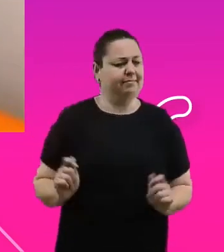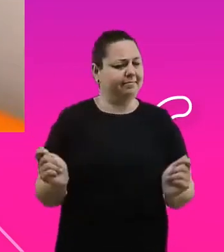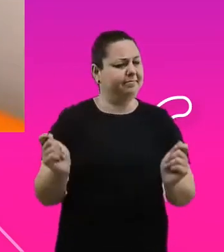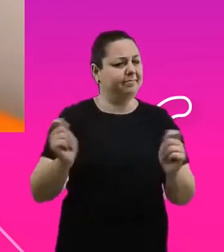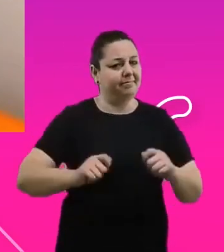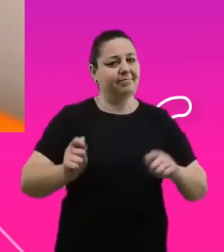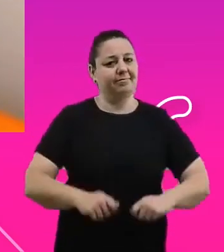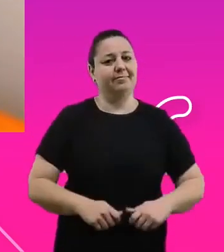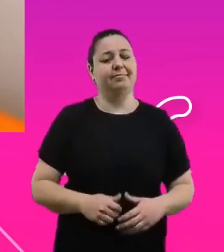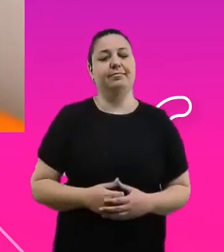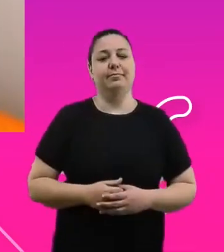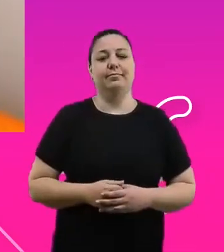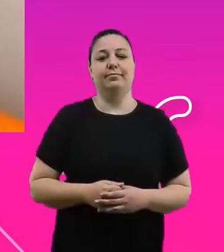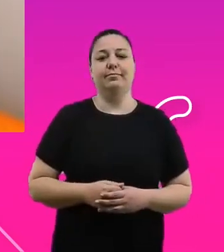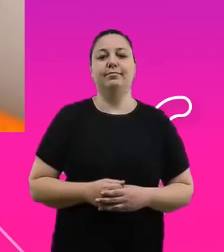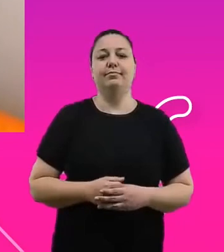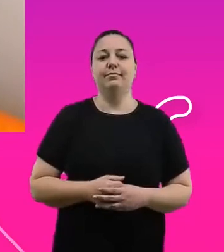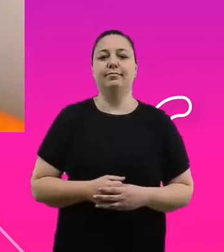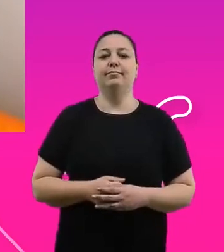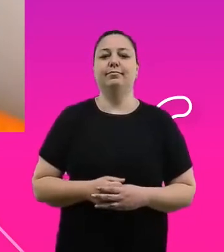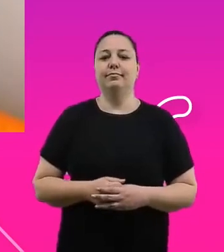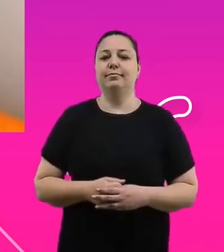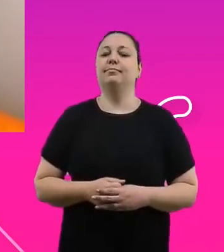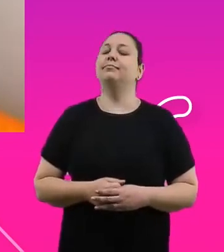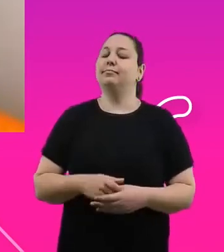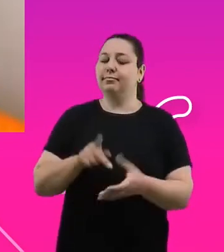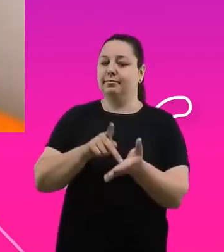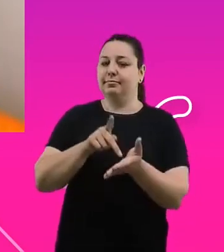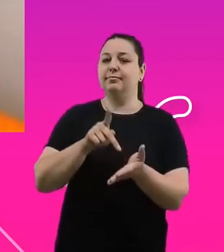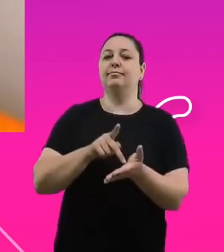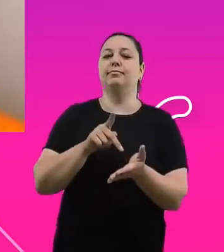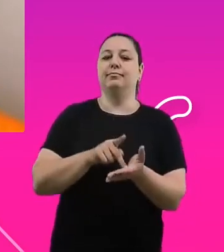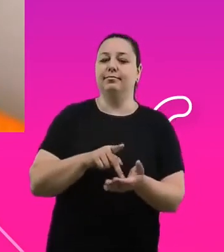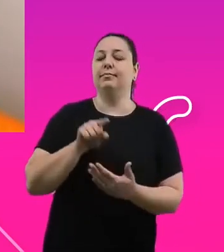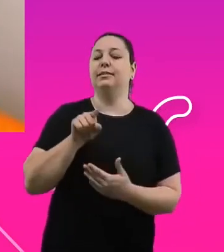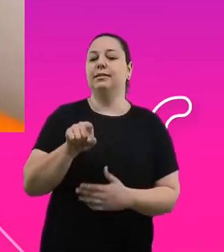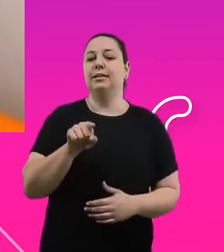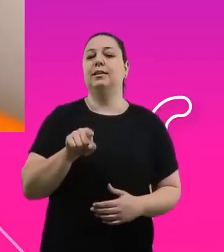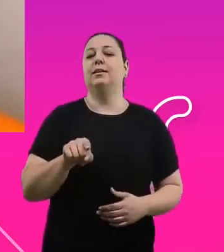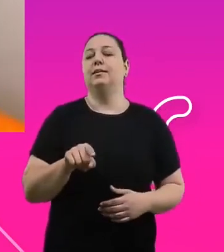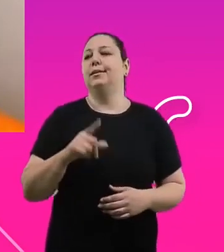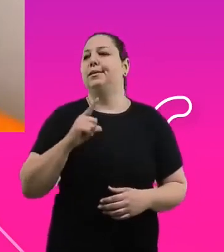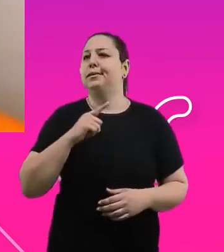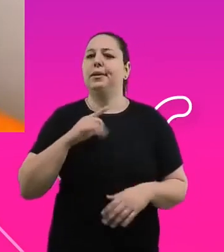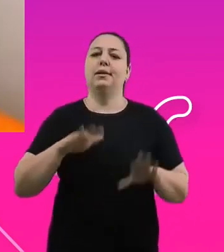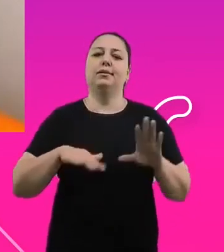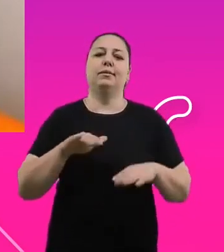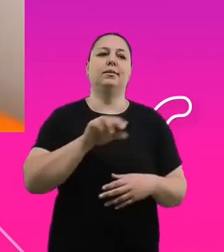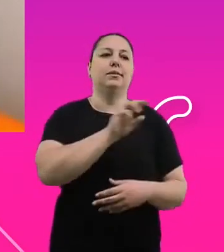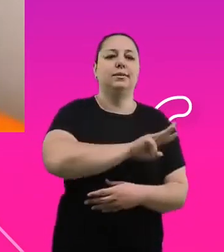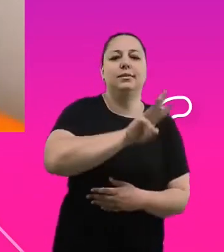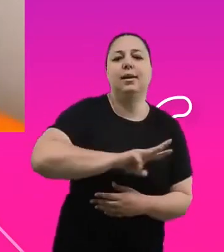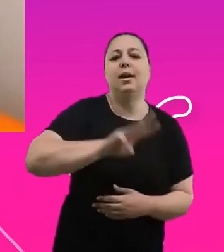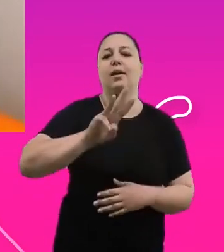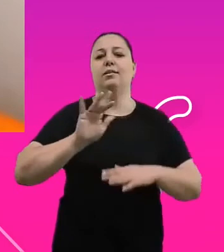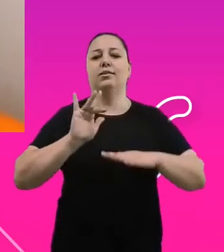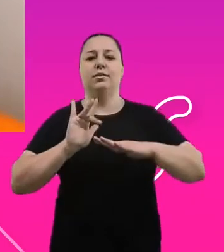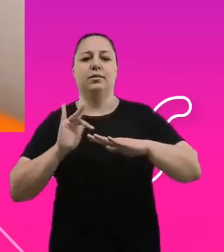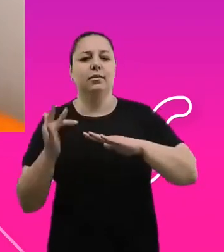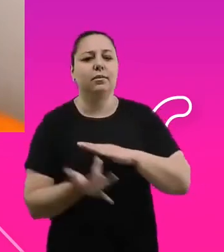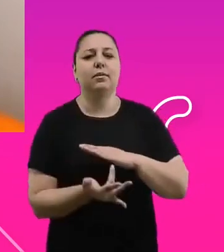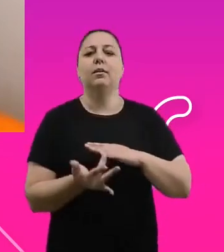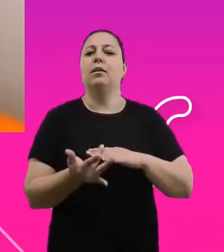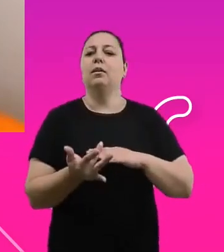na economia da atenção. Na economia da atenção que esses sites e redes sociais pregam, ela quer que você fique